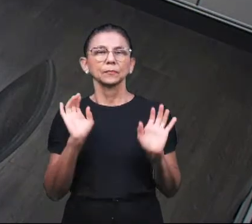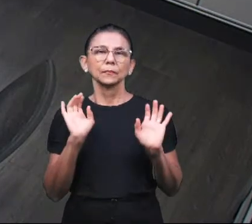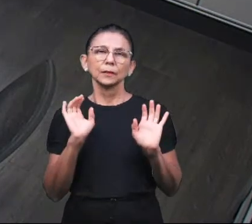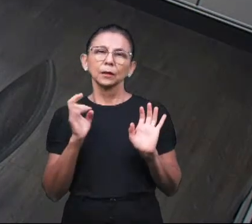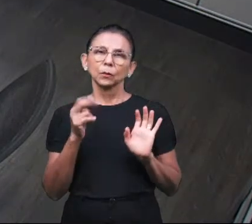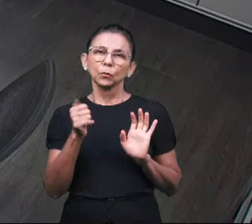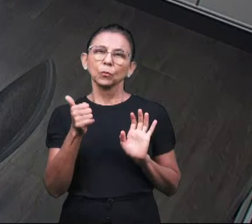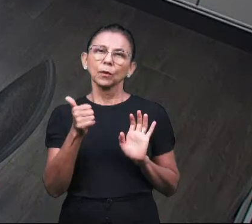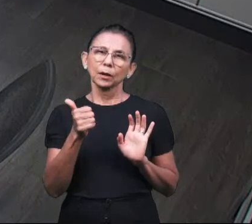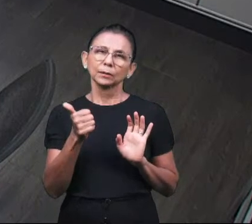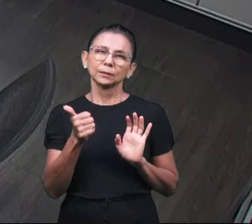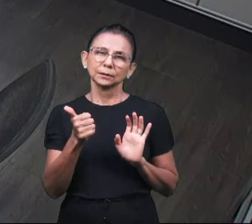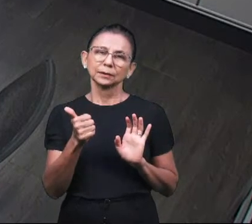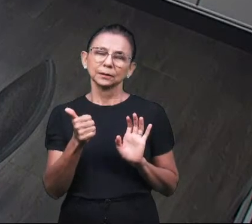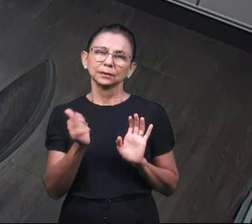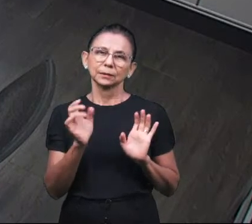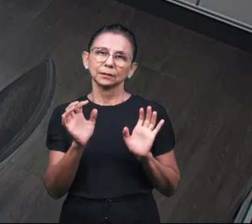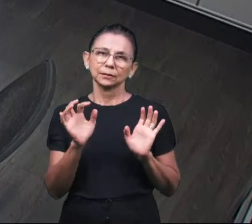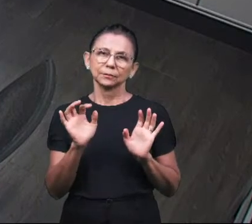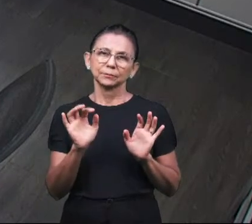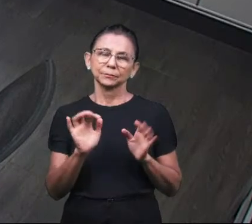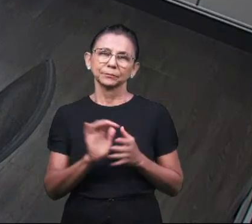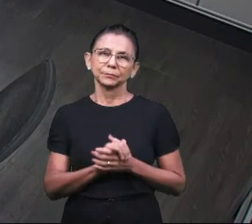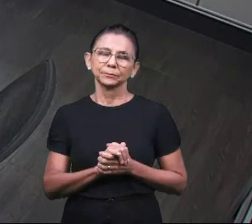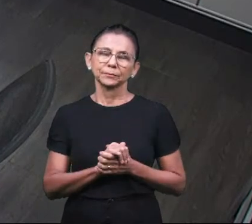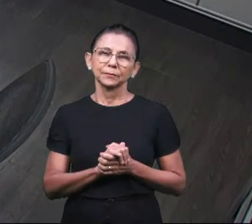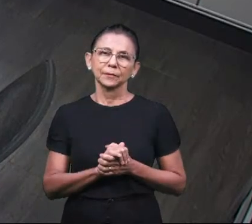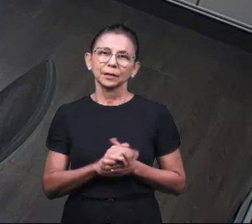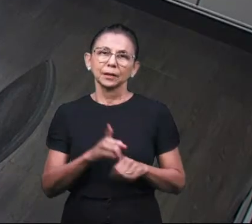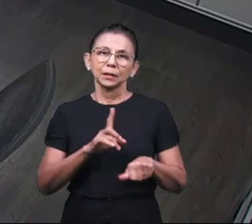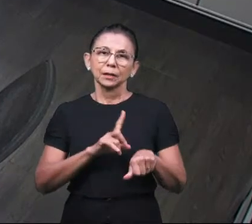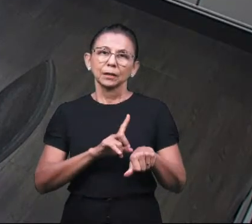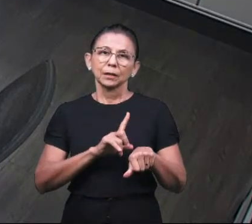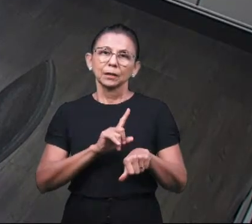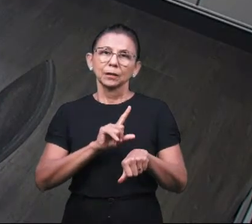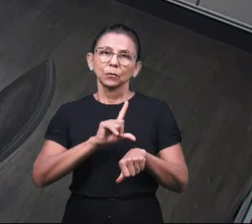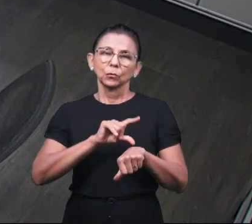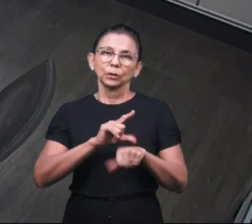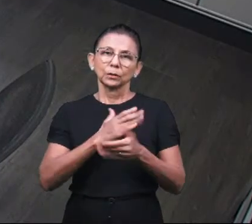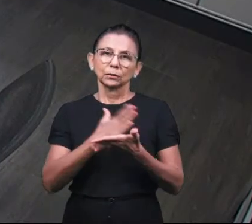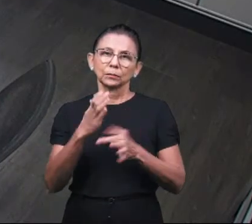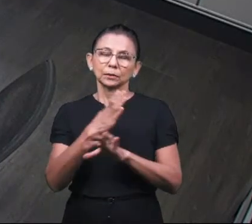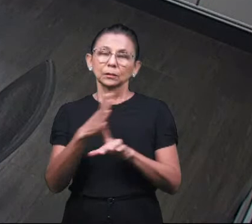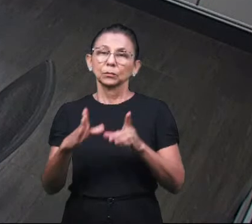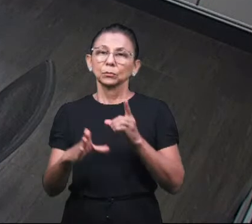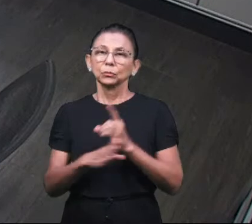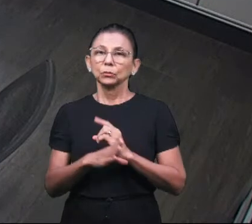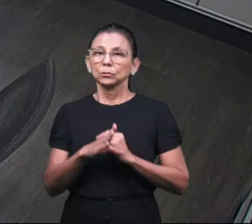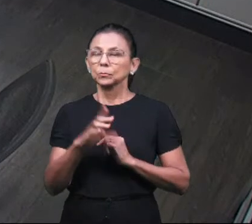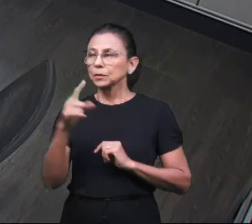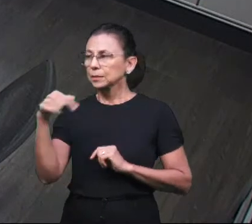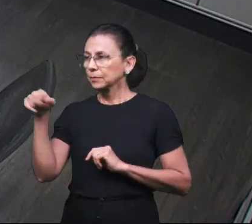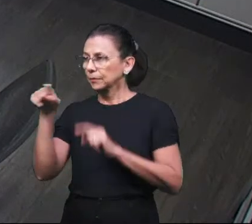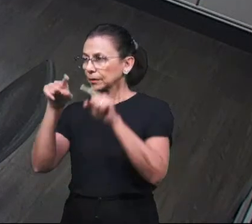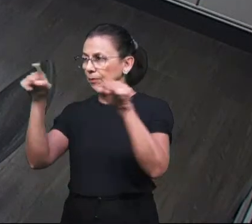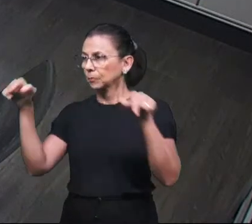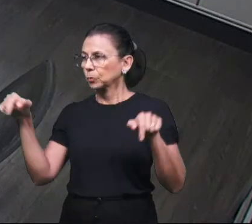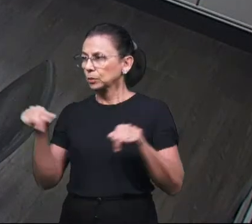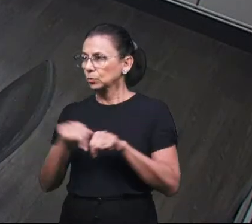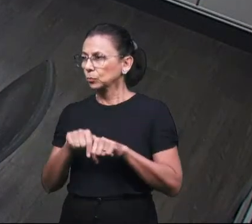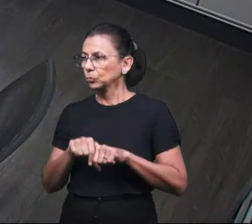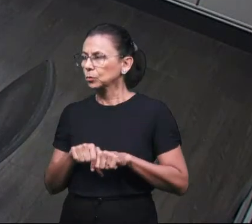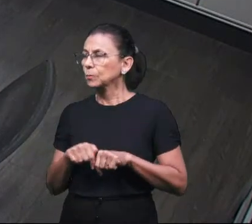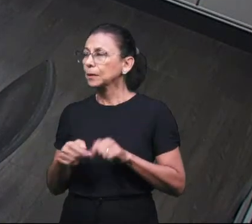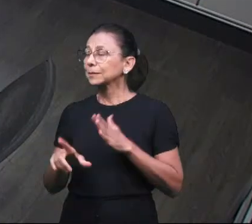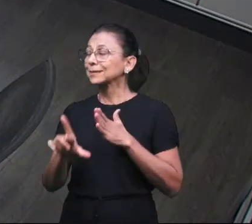Você vai, claro, se dirigir ao Estúdio 2 para ali conduzir o culto hoje à noite. Mas fala para nós sobre o texto